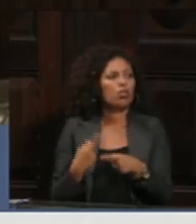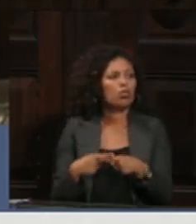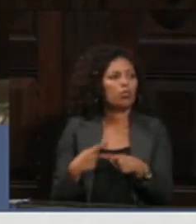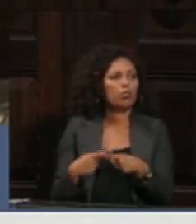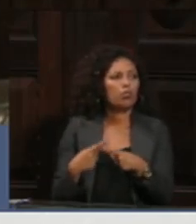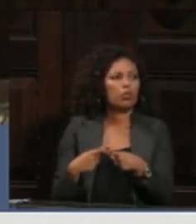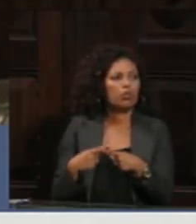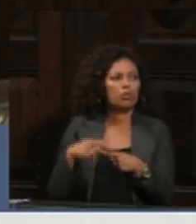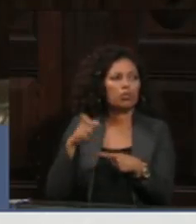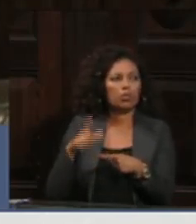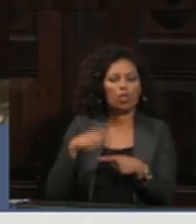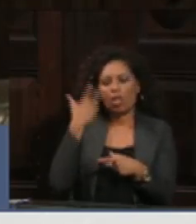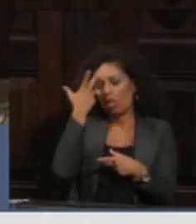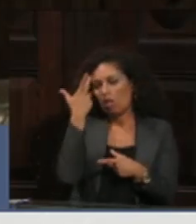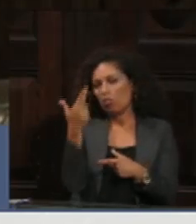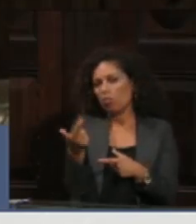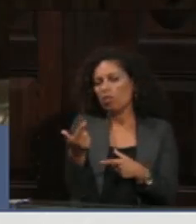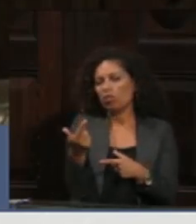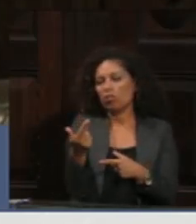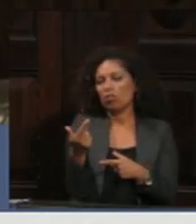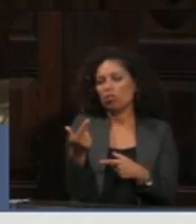porque é muito natural